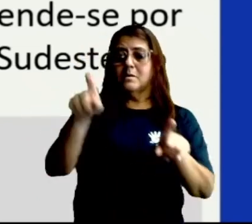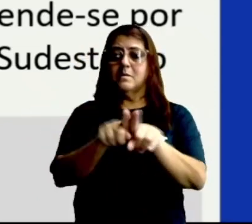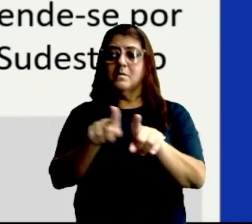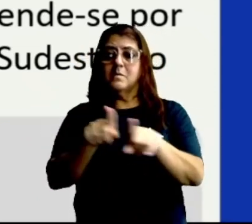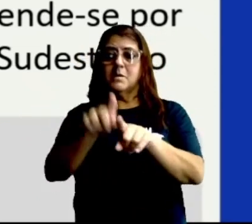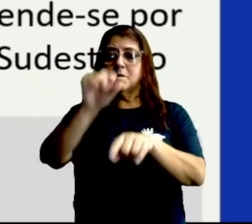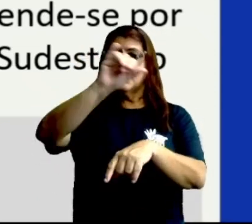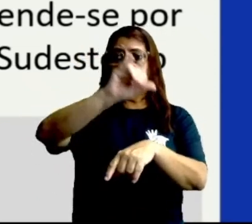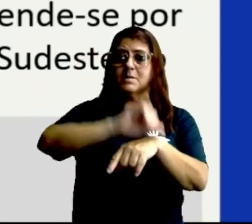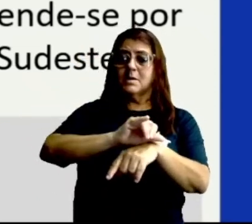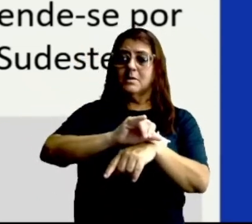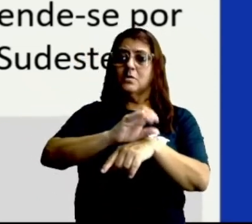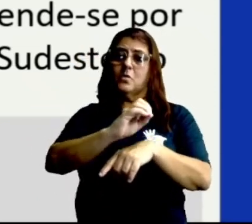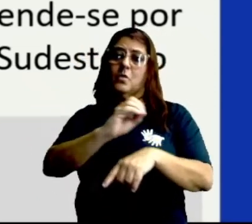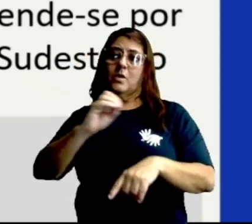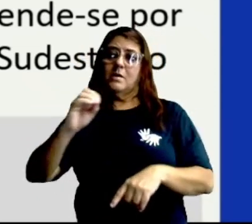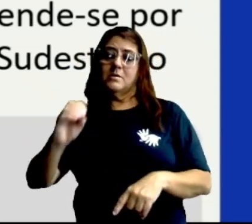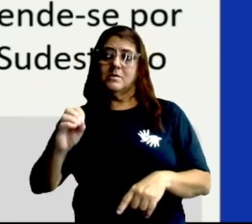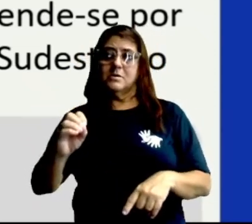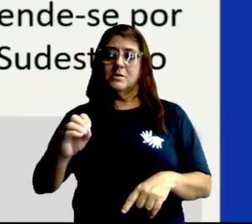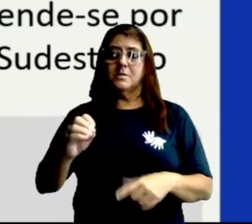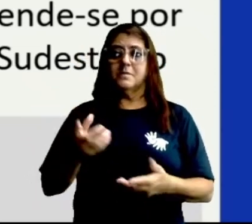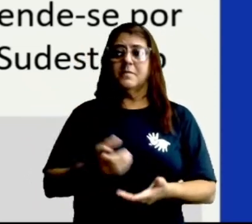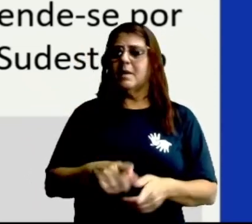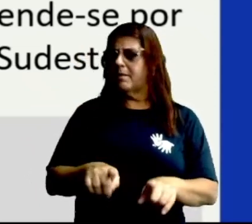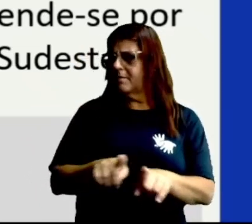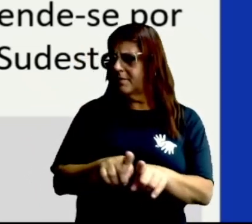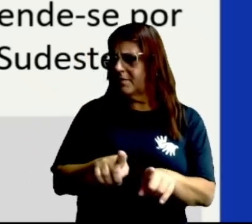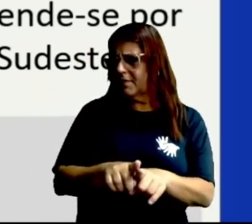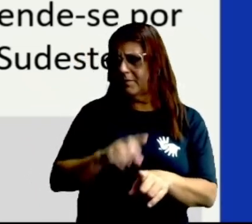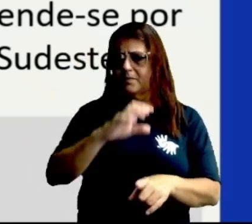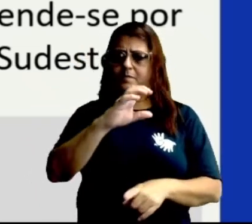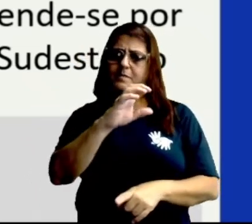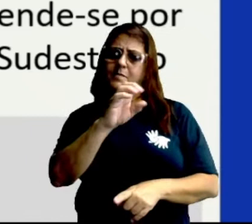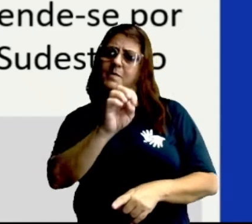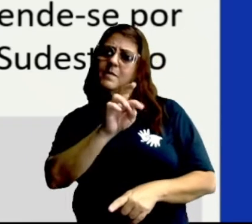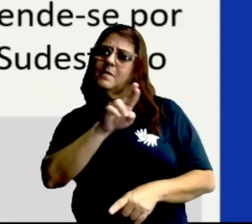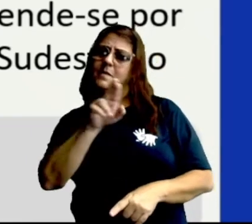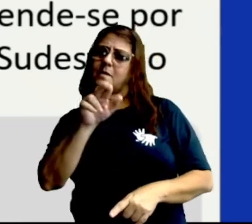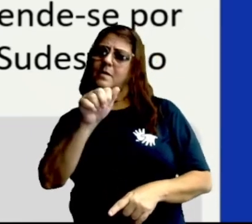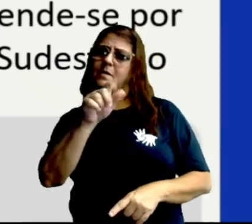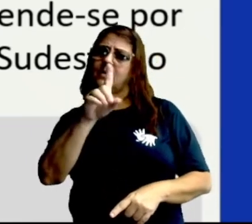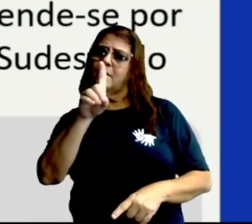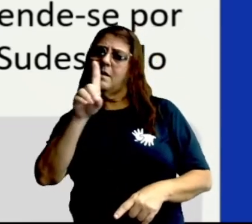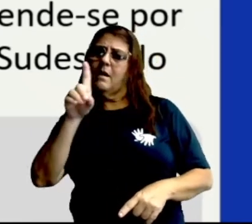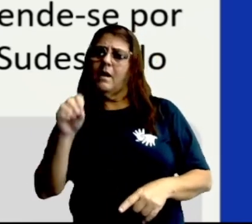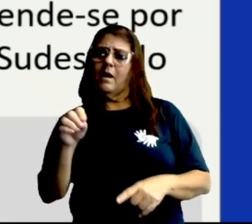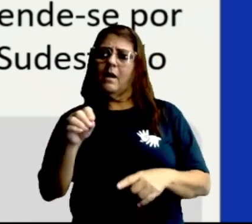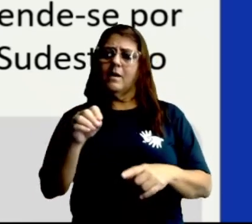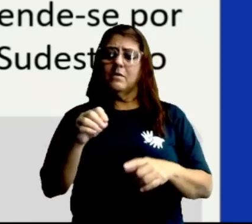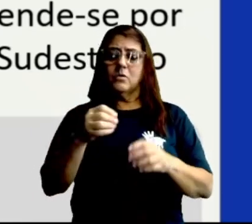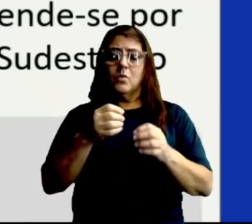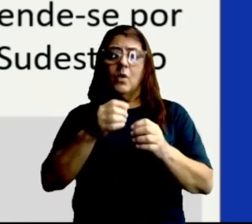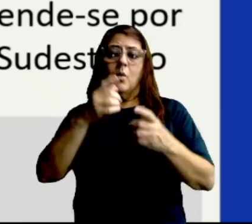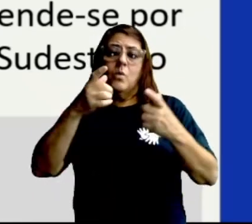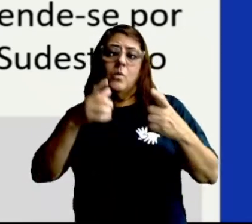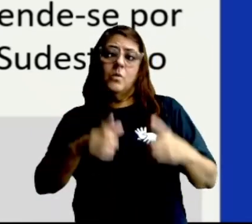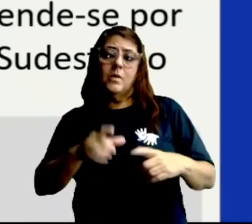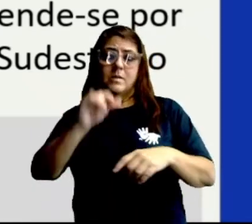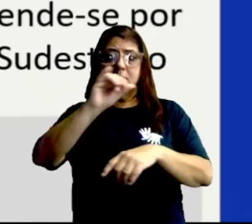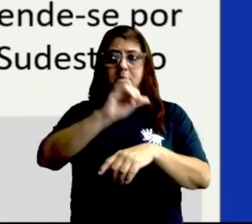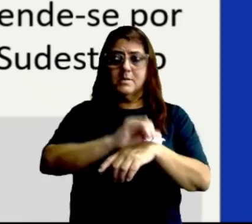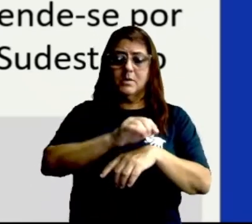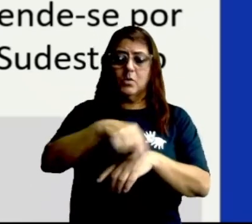centro-oeste já o cerrado o a Savana brasileira se estende por grande parte da região centro-oeste